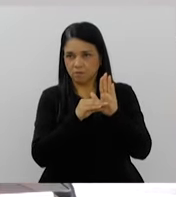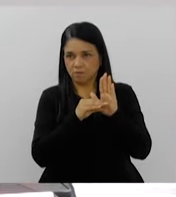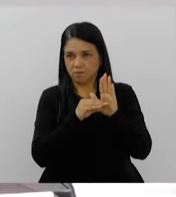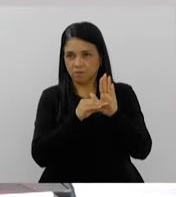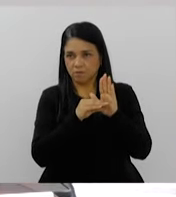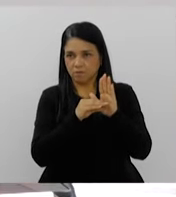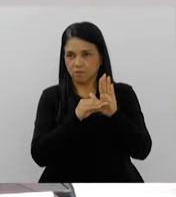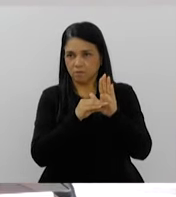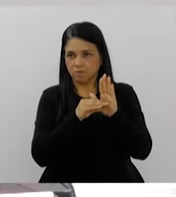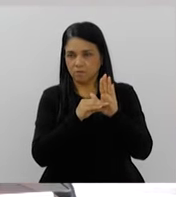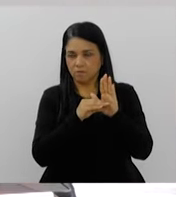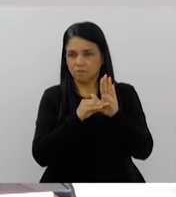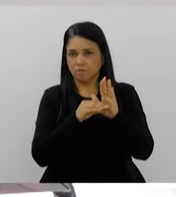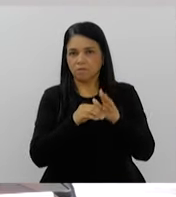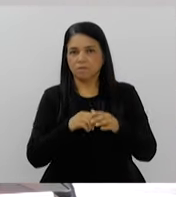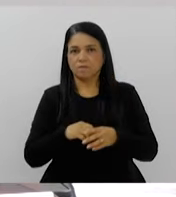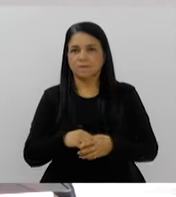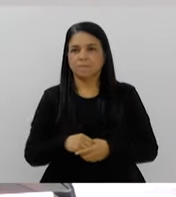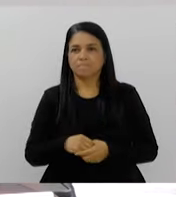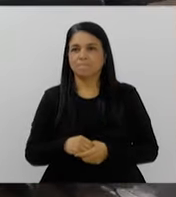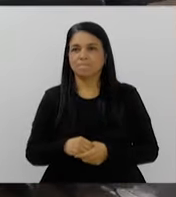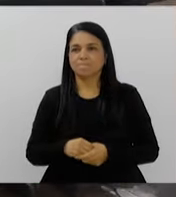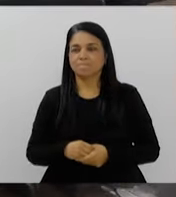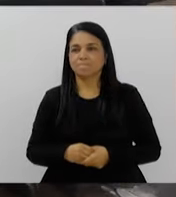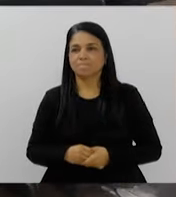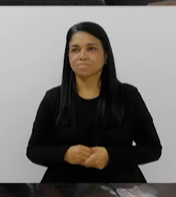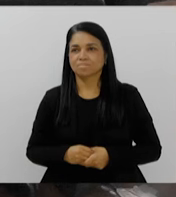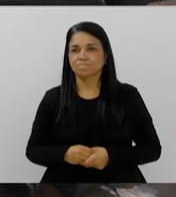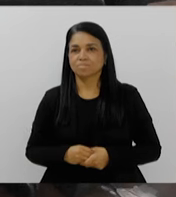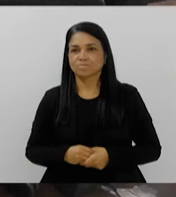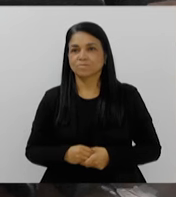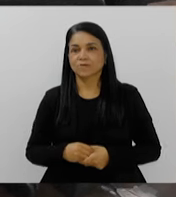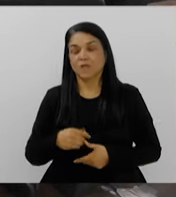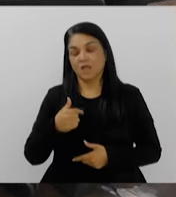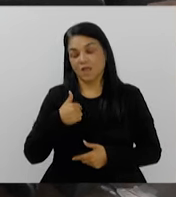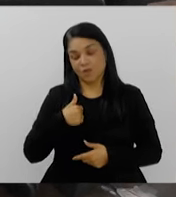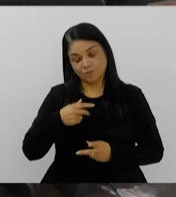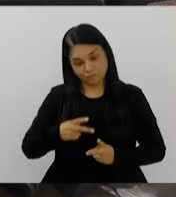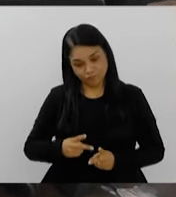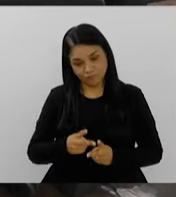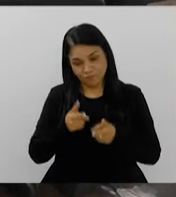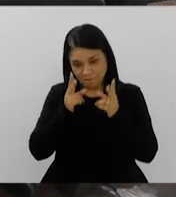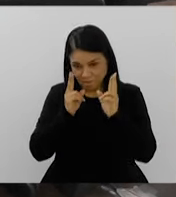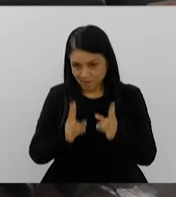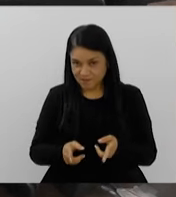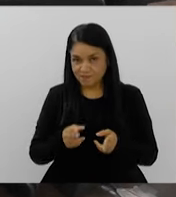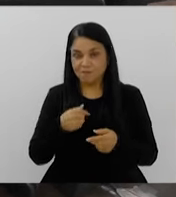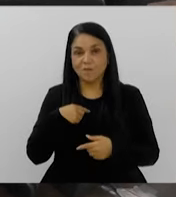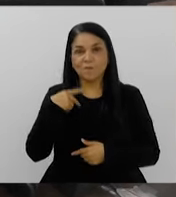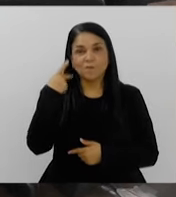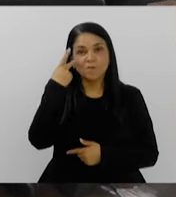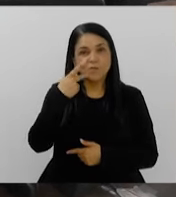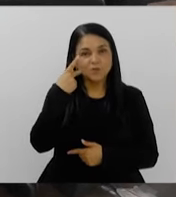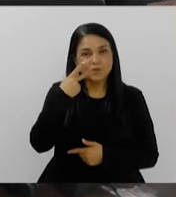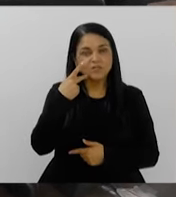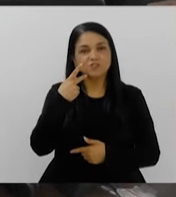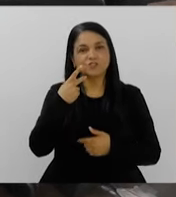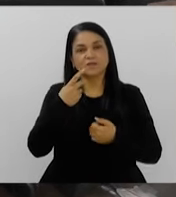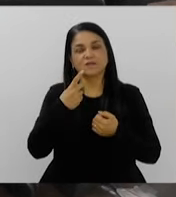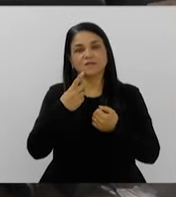Isso. Supressivas. Olha só, eu continuo achando a mesma coisa. Política,